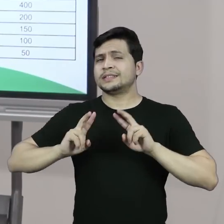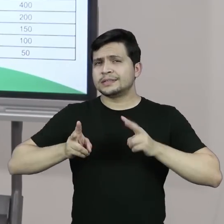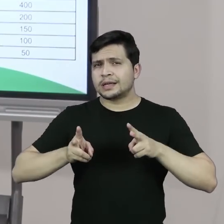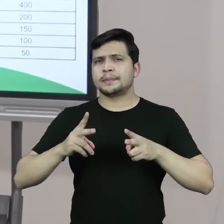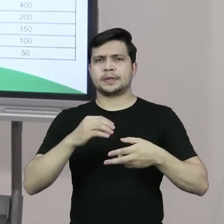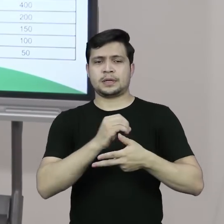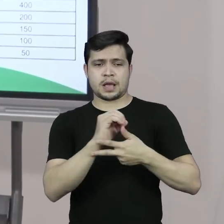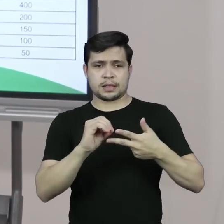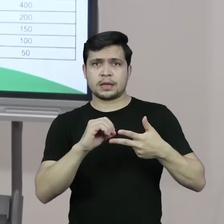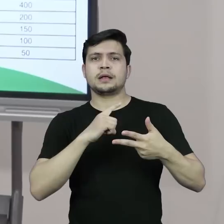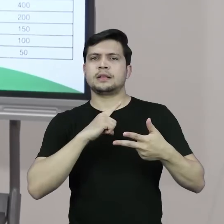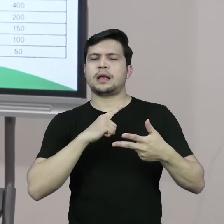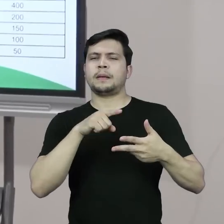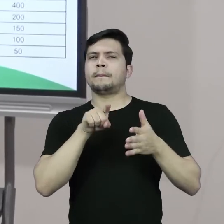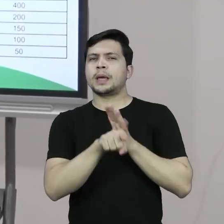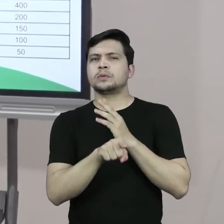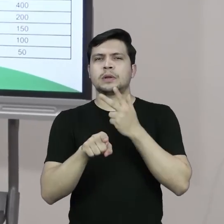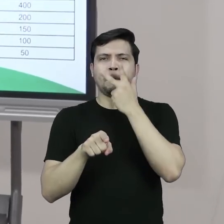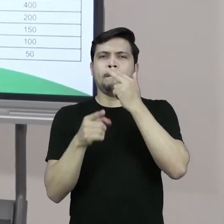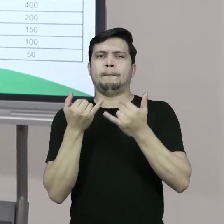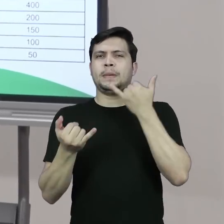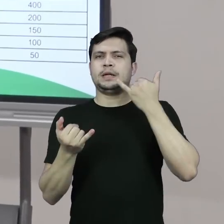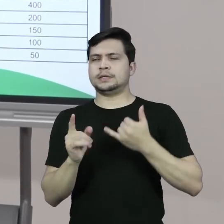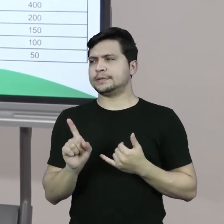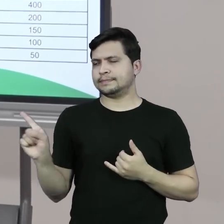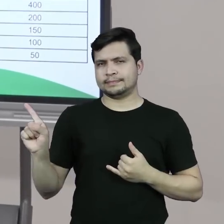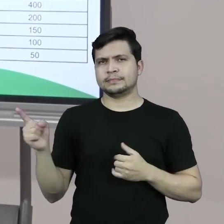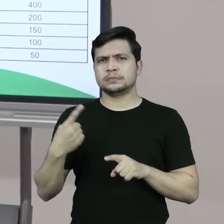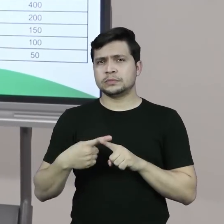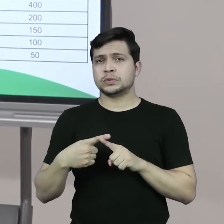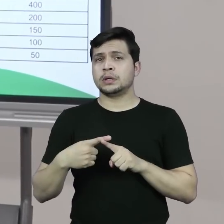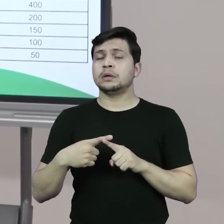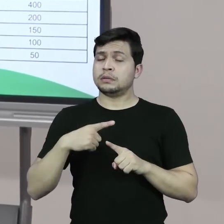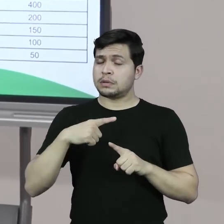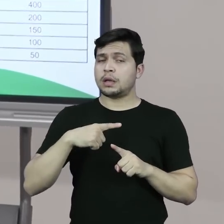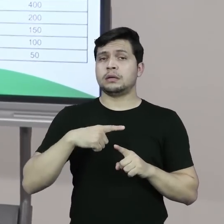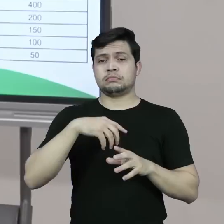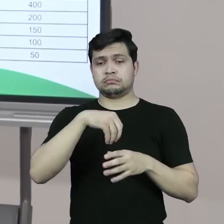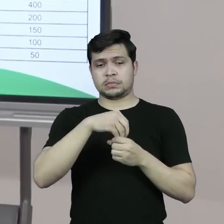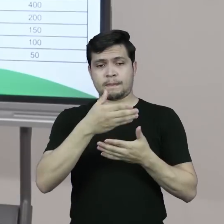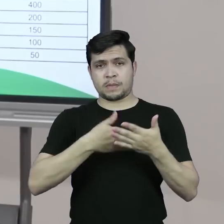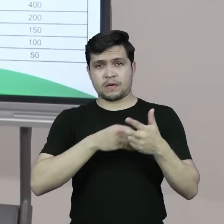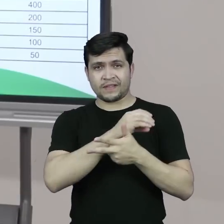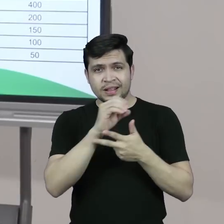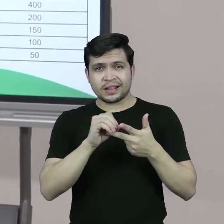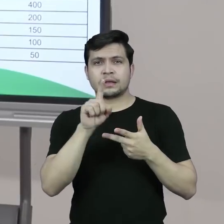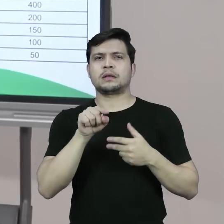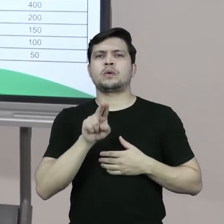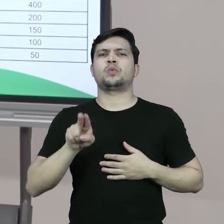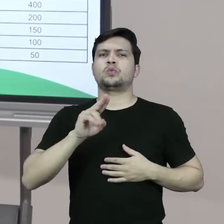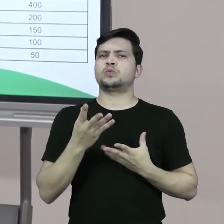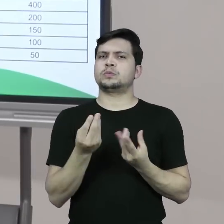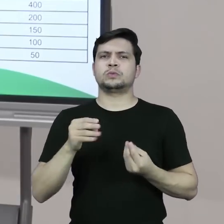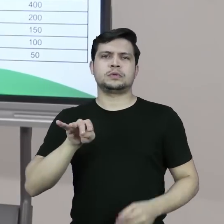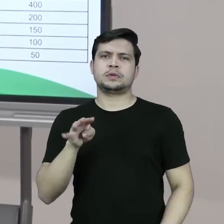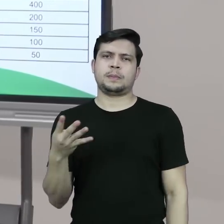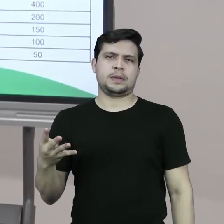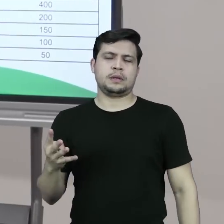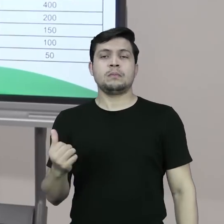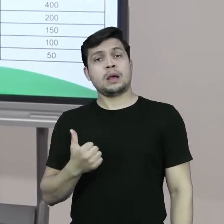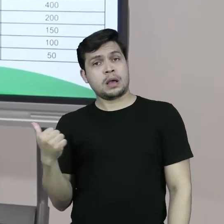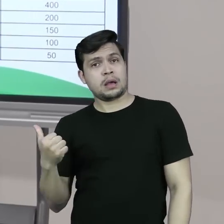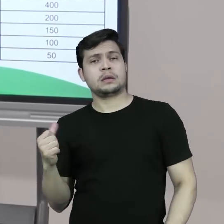ou igual a 7 na escala Richter, ocorridos em nosso planeta nos anos 2000 a 2011. Tem aqui a tabela com todos esses valores e os nossos